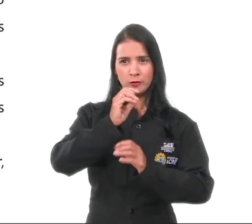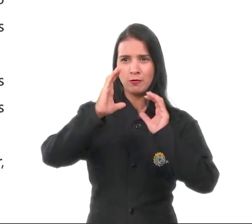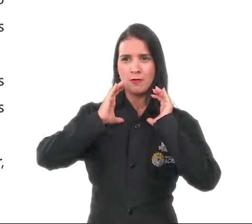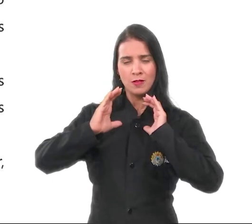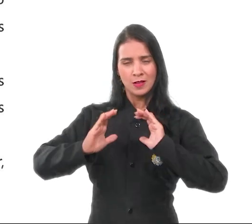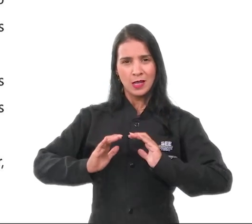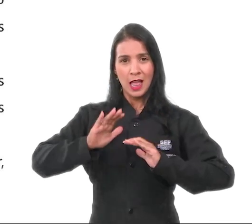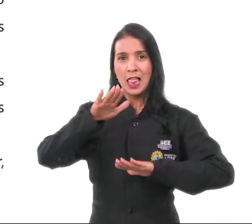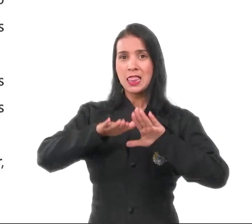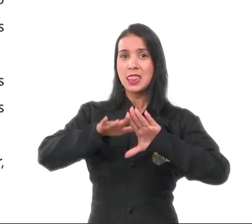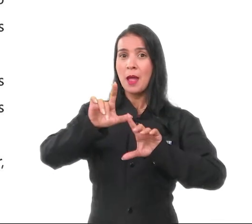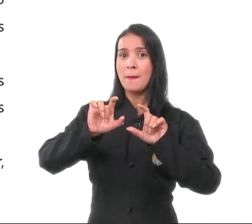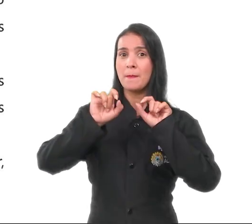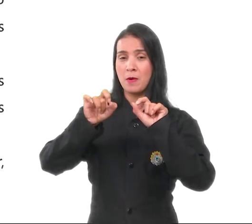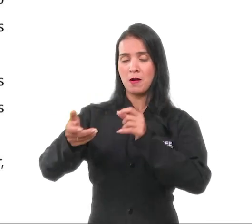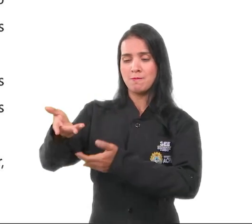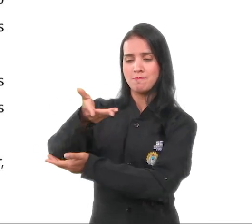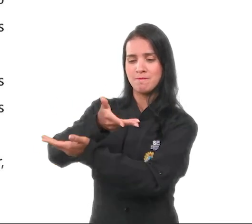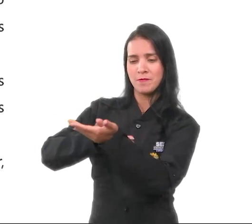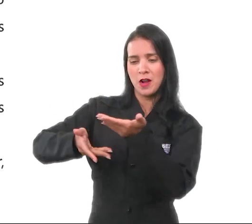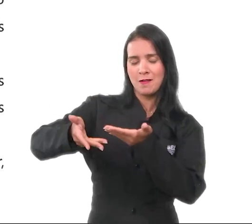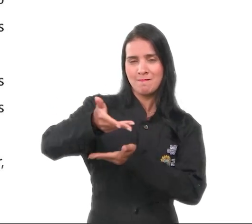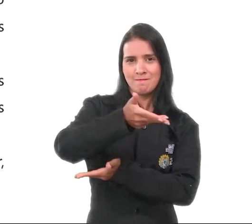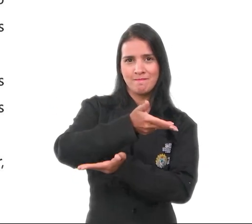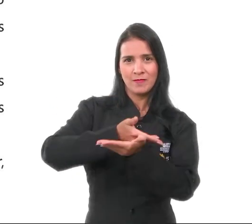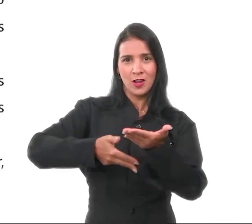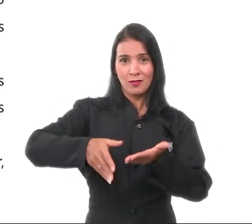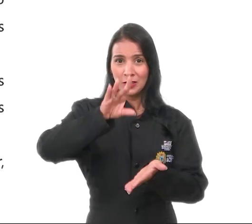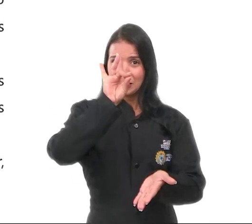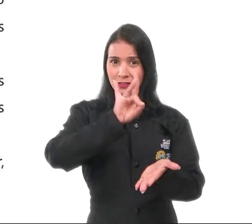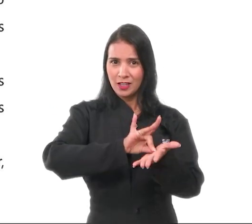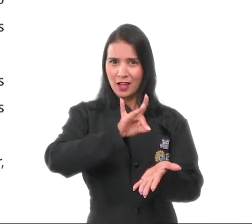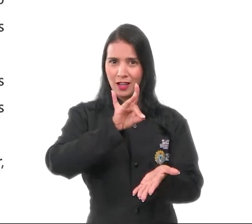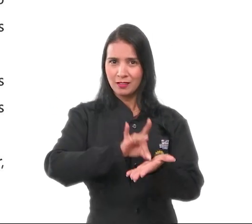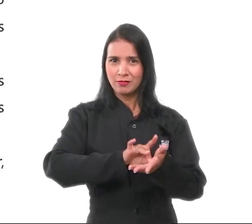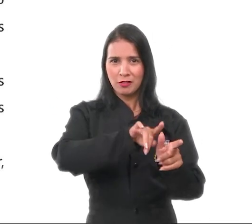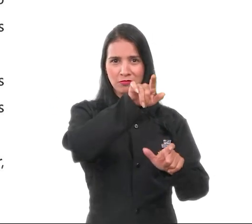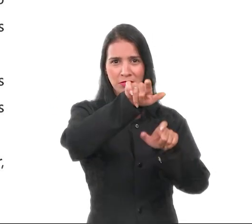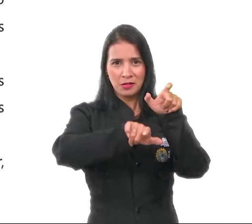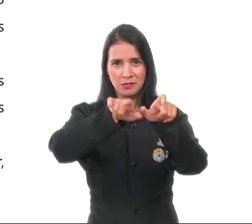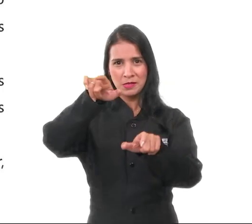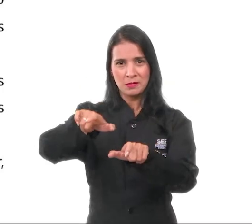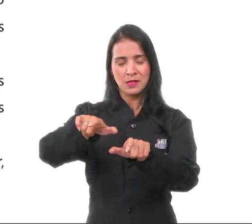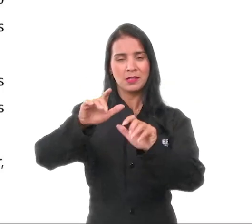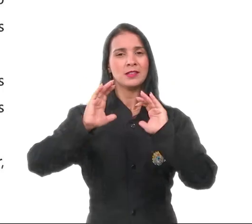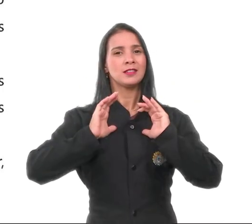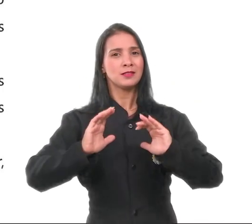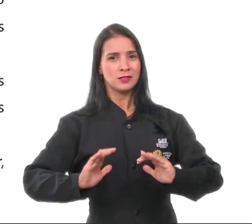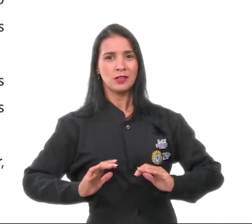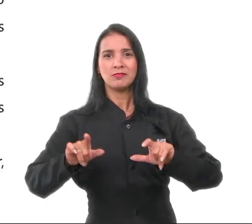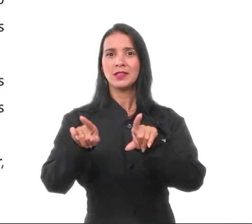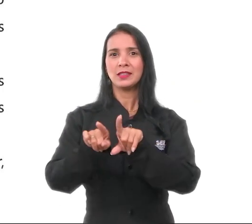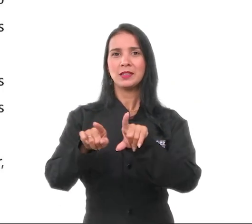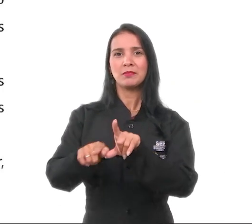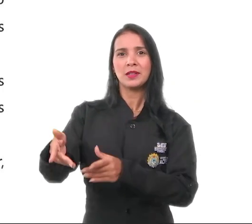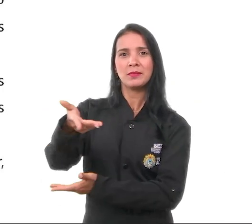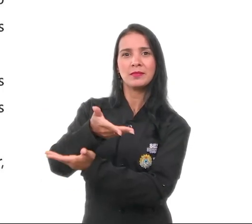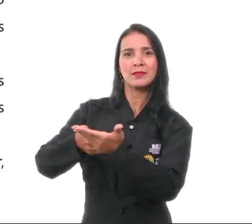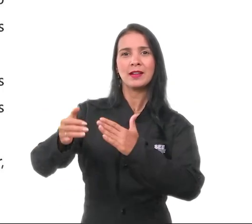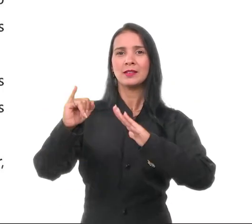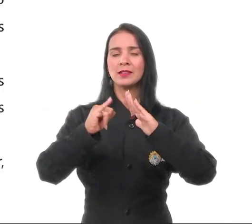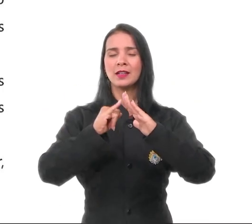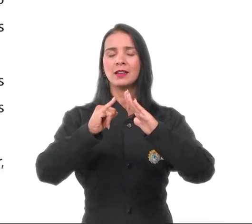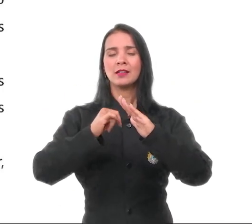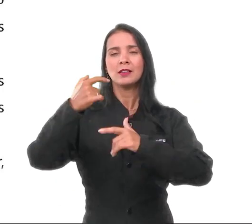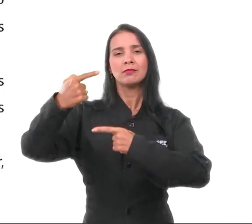cidadania depende da interação ativa entre cidadãos e instituições